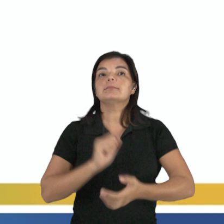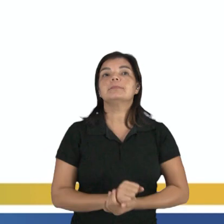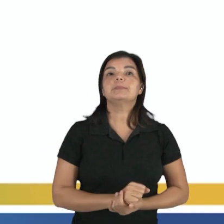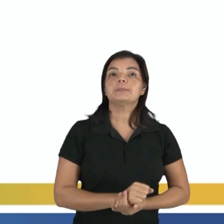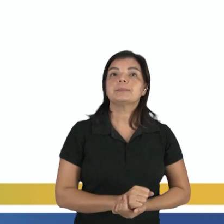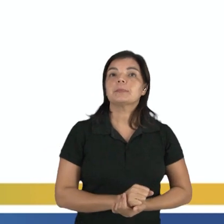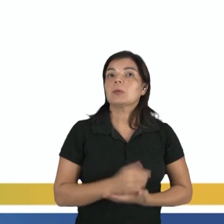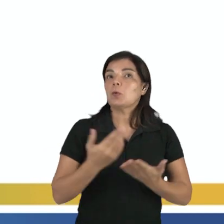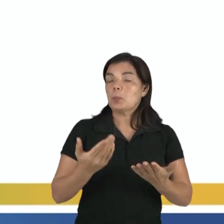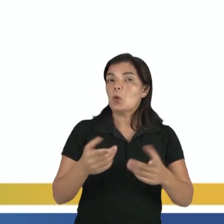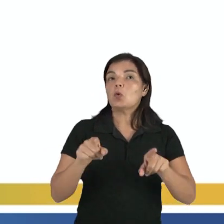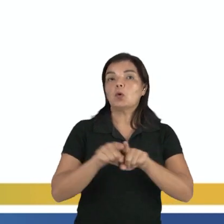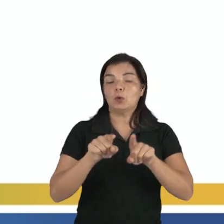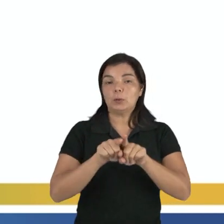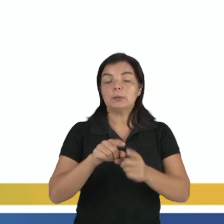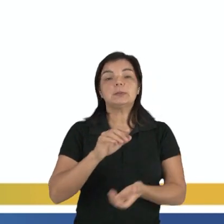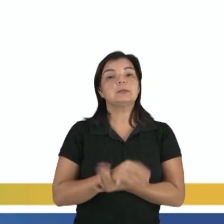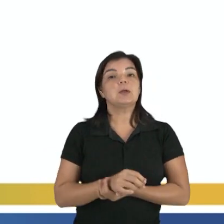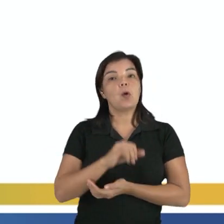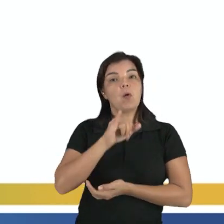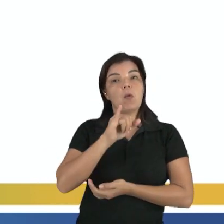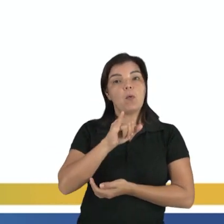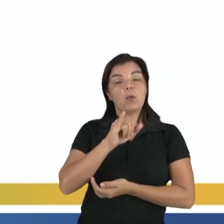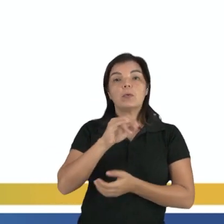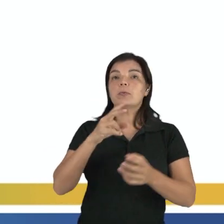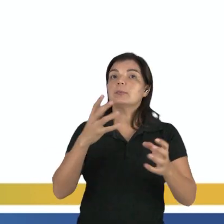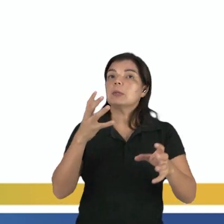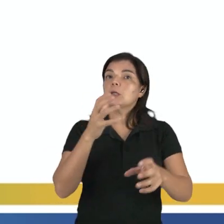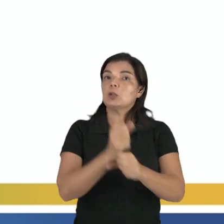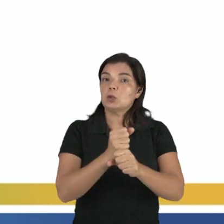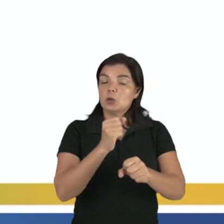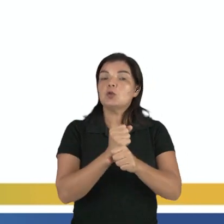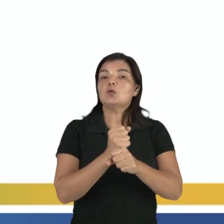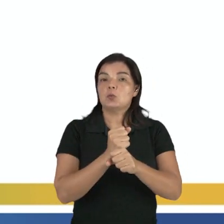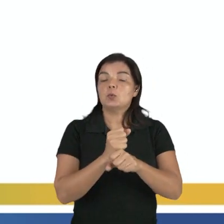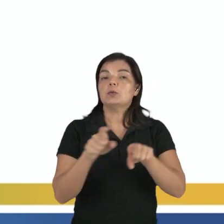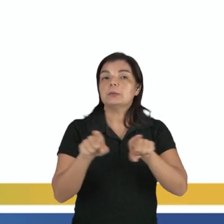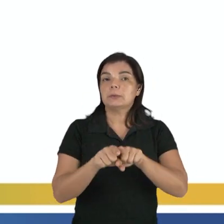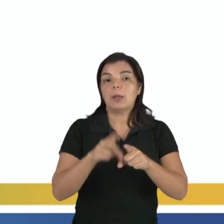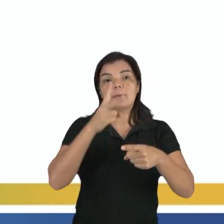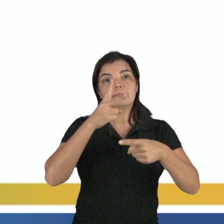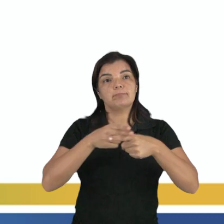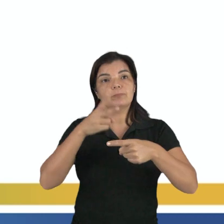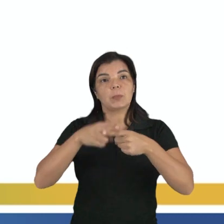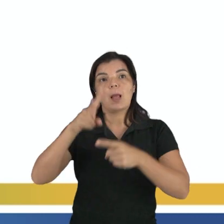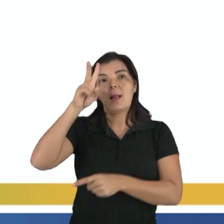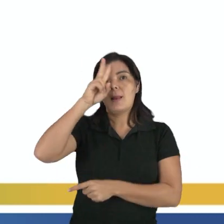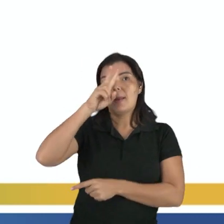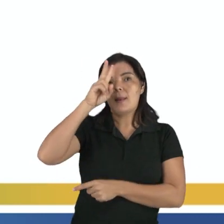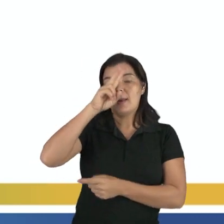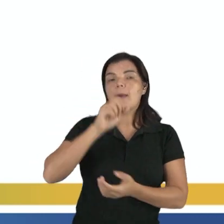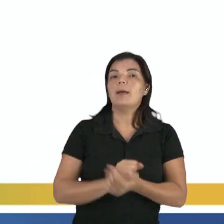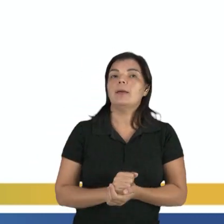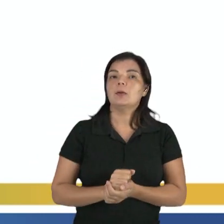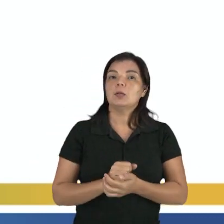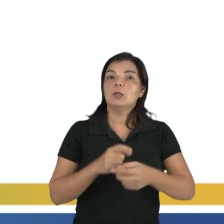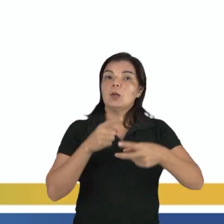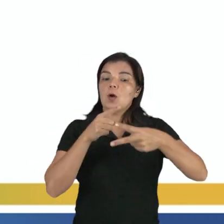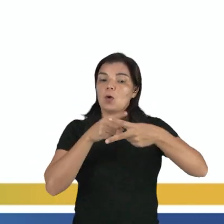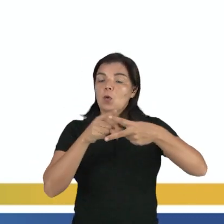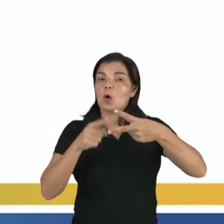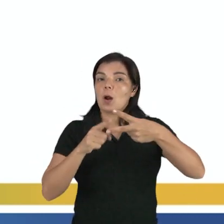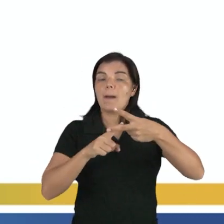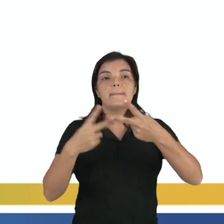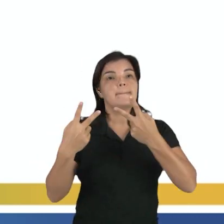A pois as tensões né Elas vão Se somar em uma associação em série lembre-se que na associação em paralelo